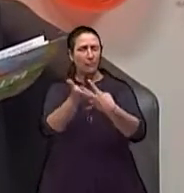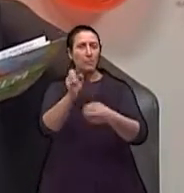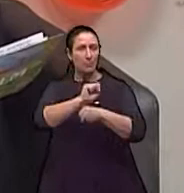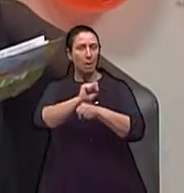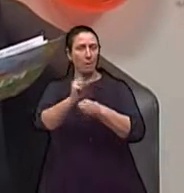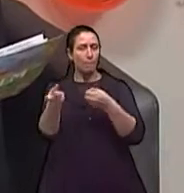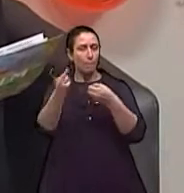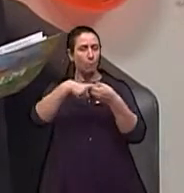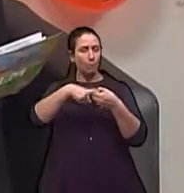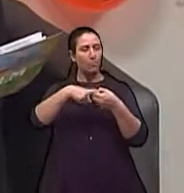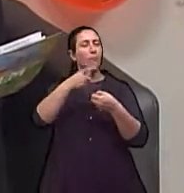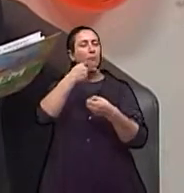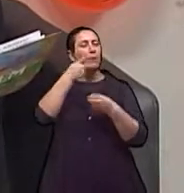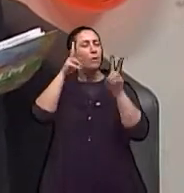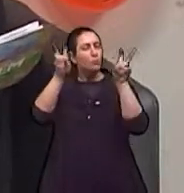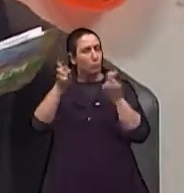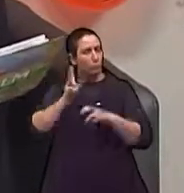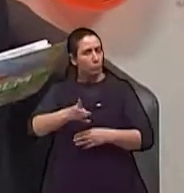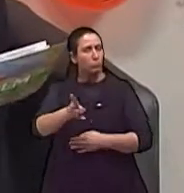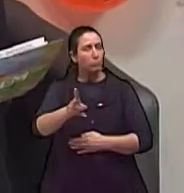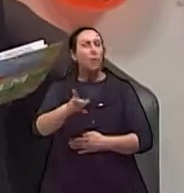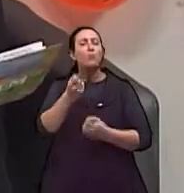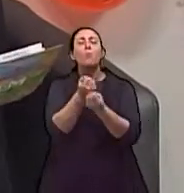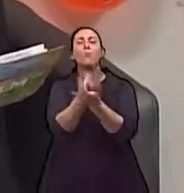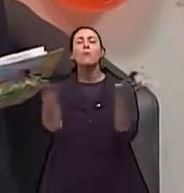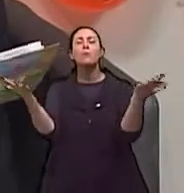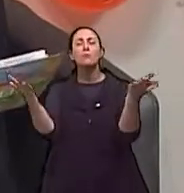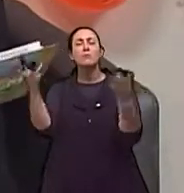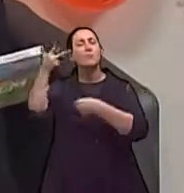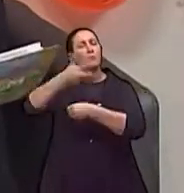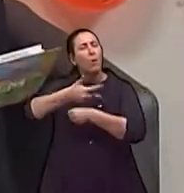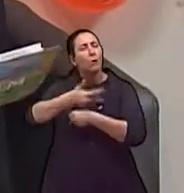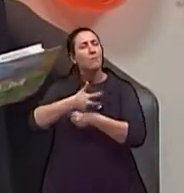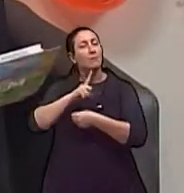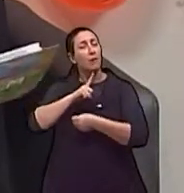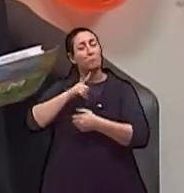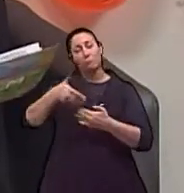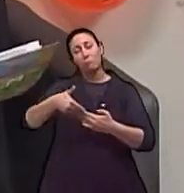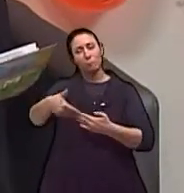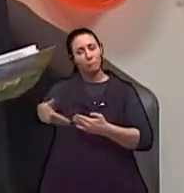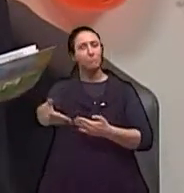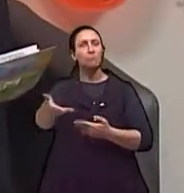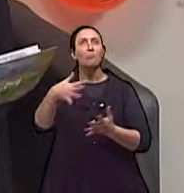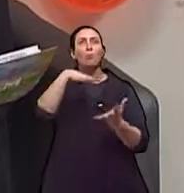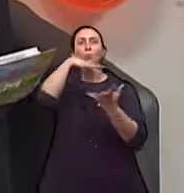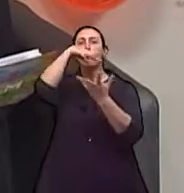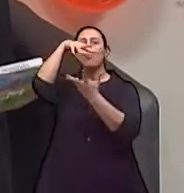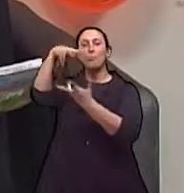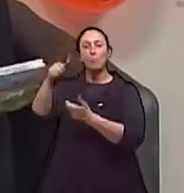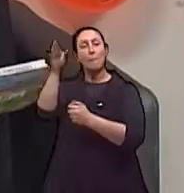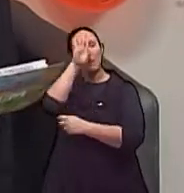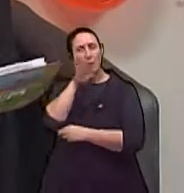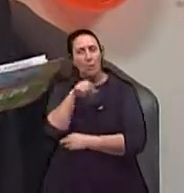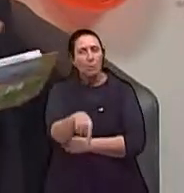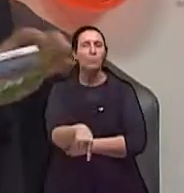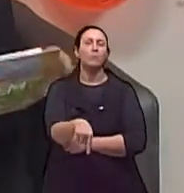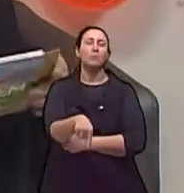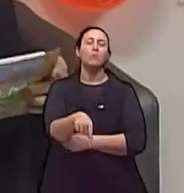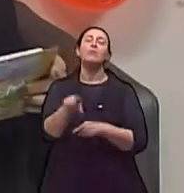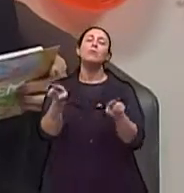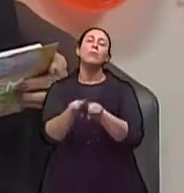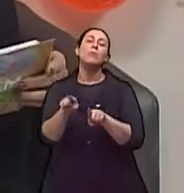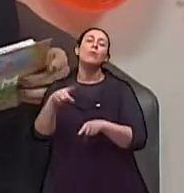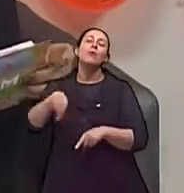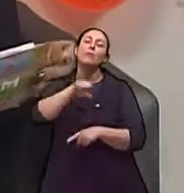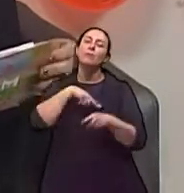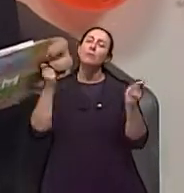volta e vamos pegar falando sobre isso sobre o número de idosos que vamos ter daqui a pouco no mundo inteiro e também no Brasil e o que que